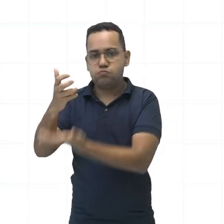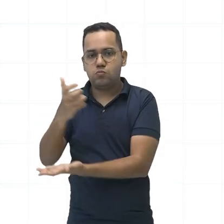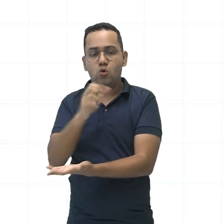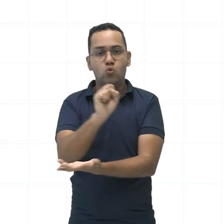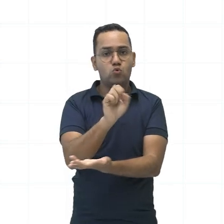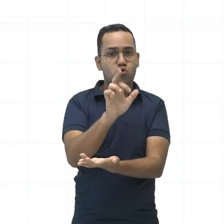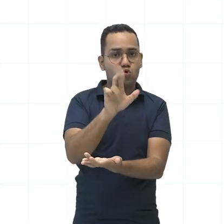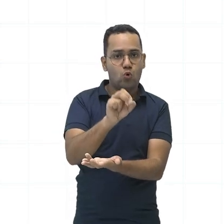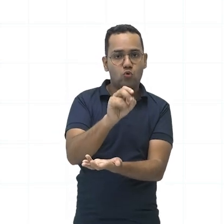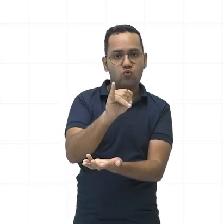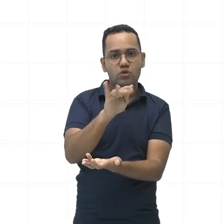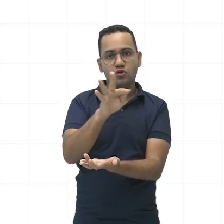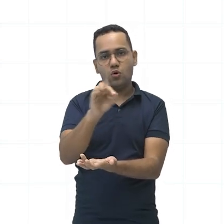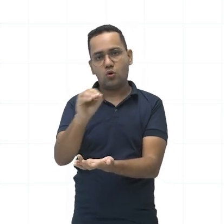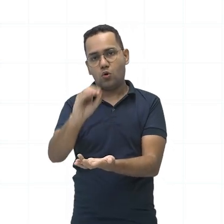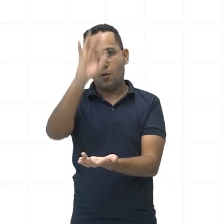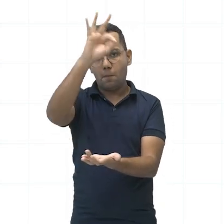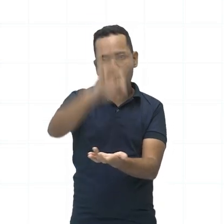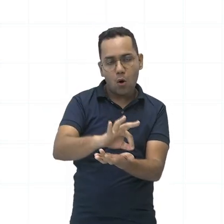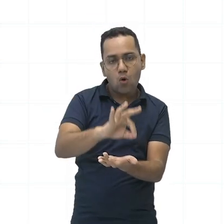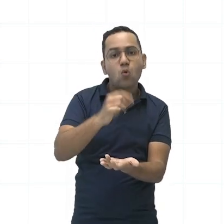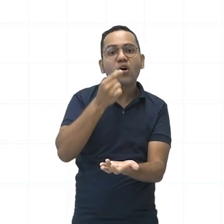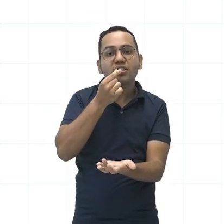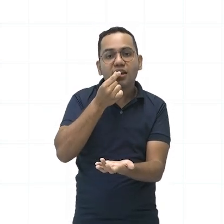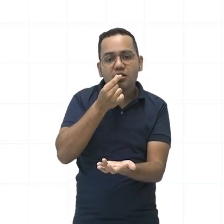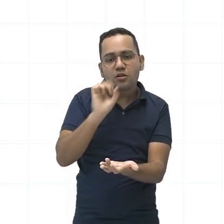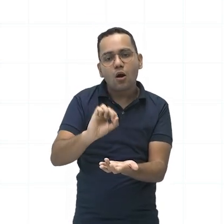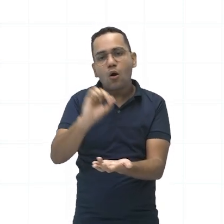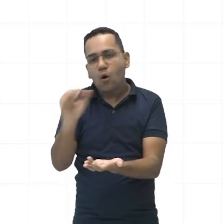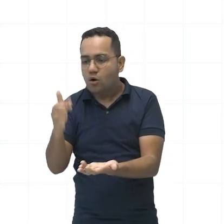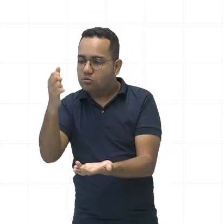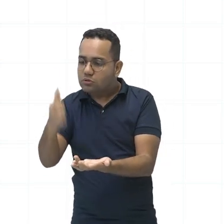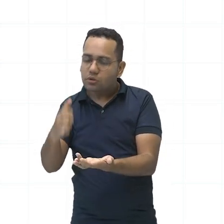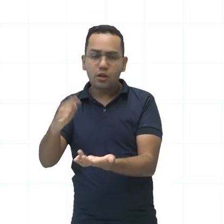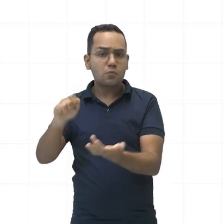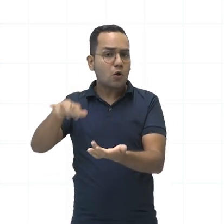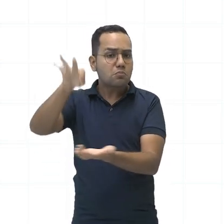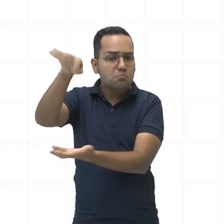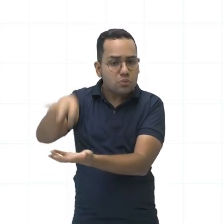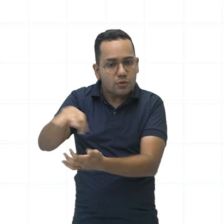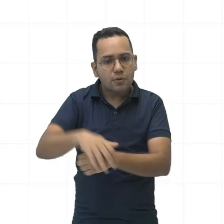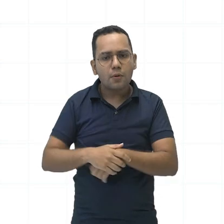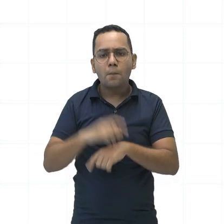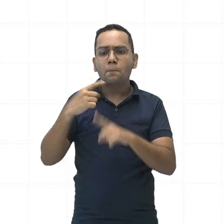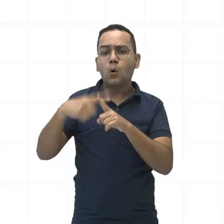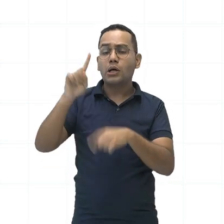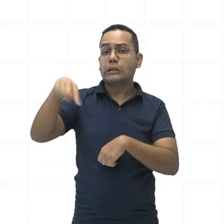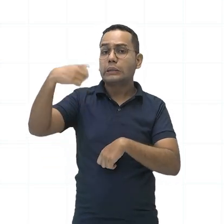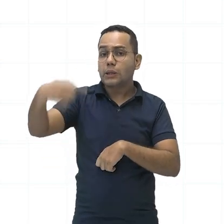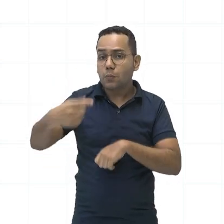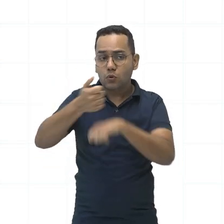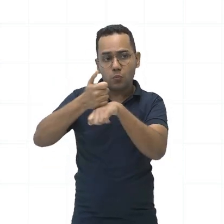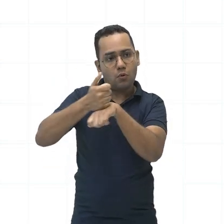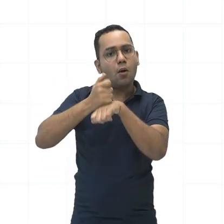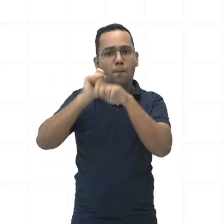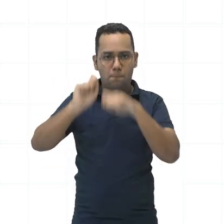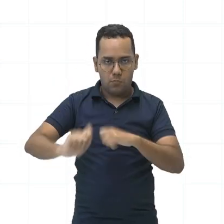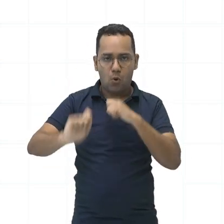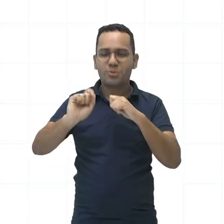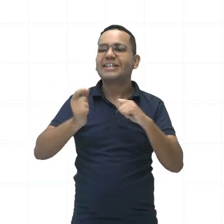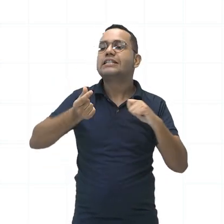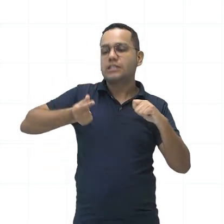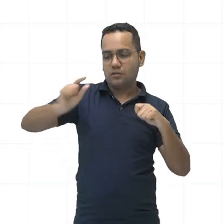bom? Pois o profissional poderá fazer uma colagem deste fragmento no próprio dente. Atenção, mais